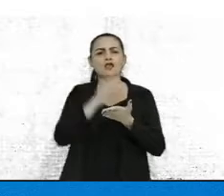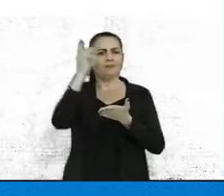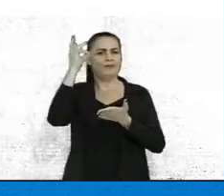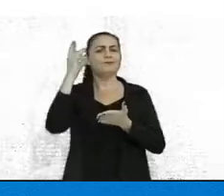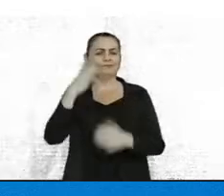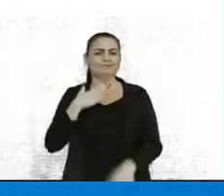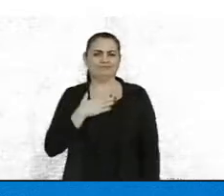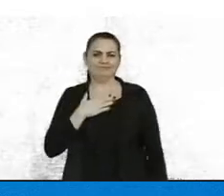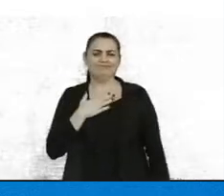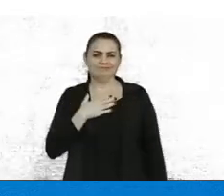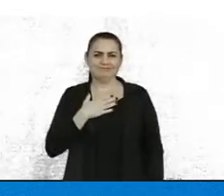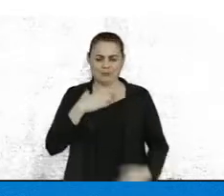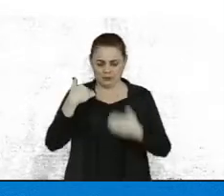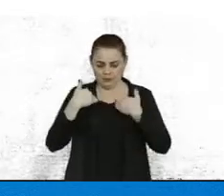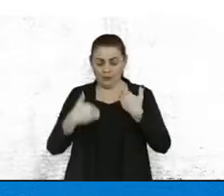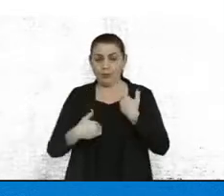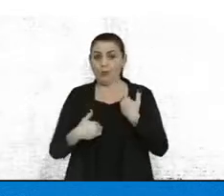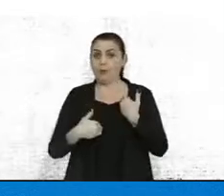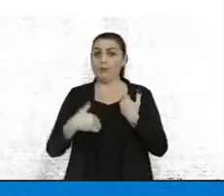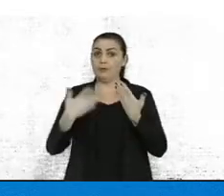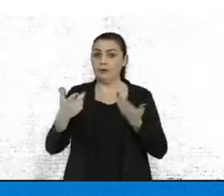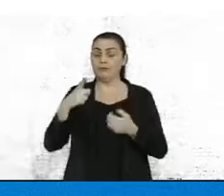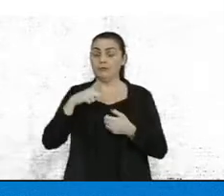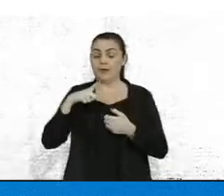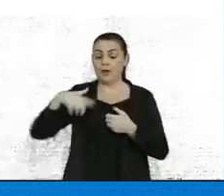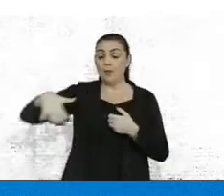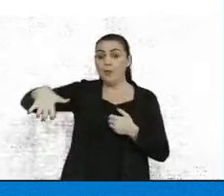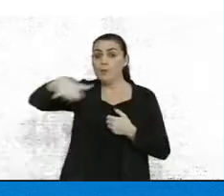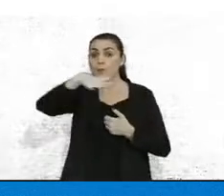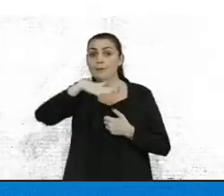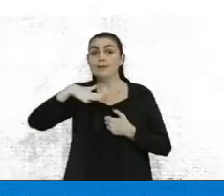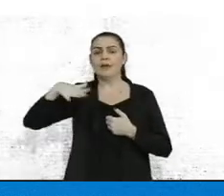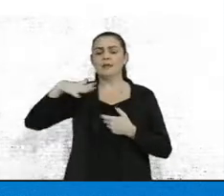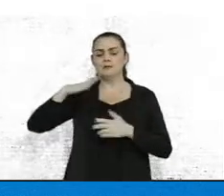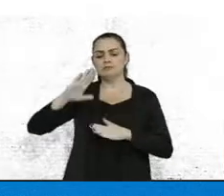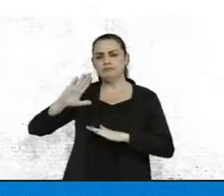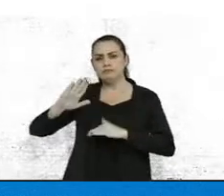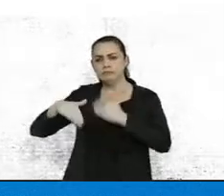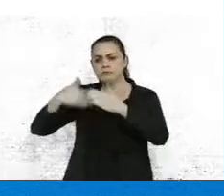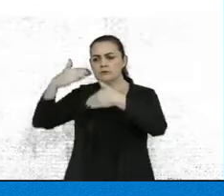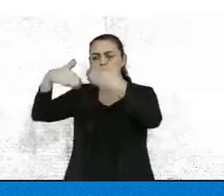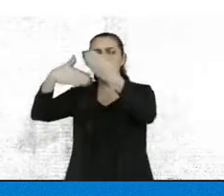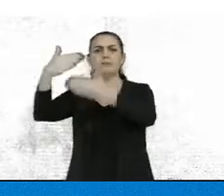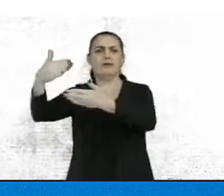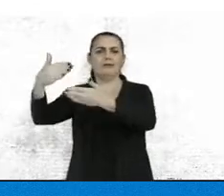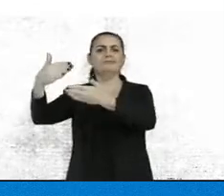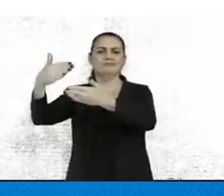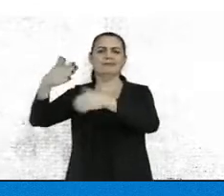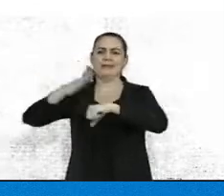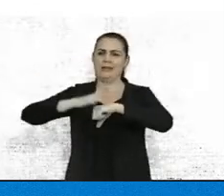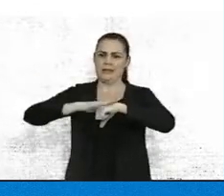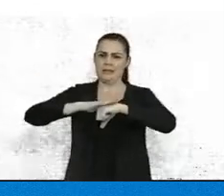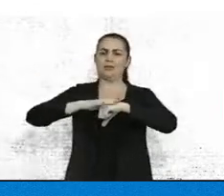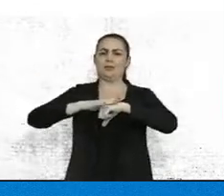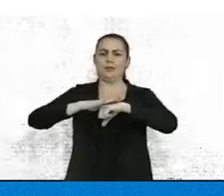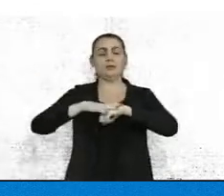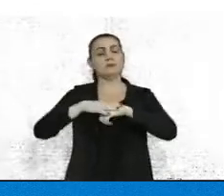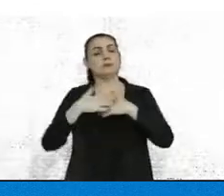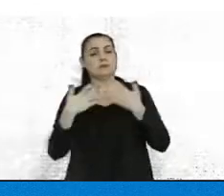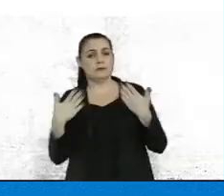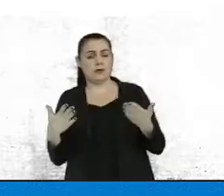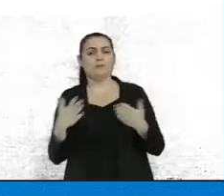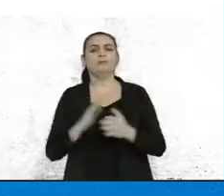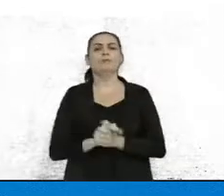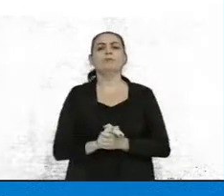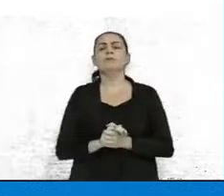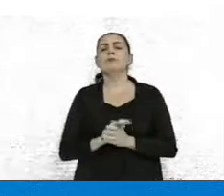um ambiente propício para o desenvolvimento de uma doença autoimune. Esses gatilhos que provocam de